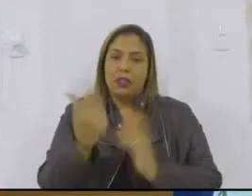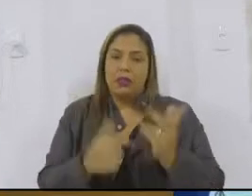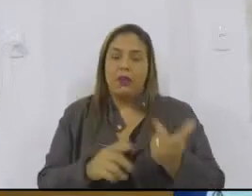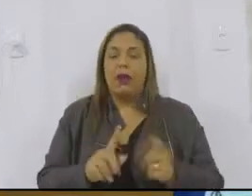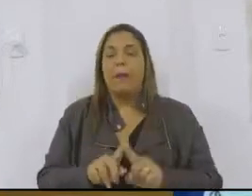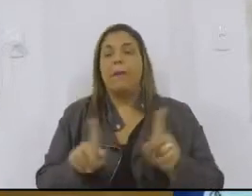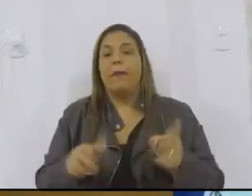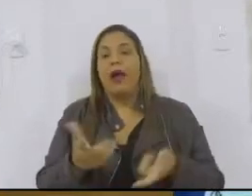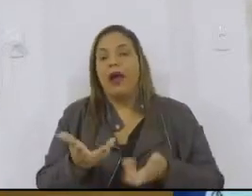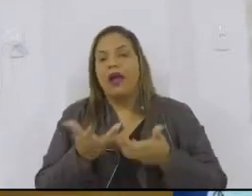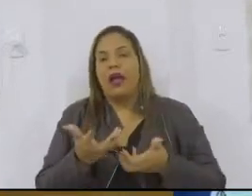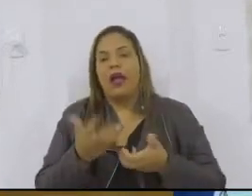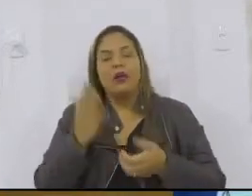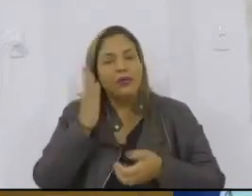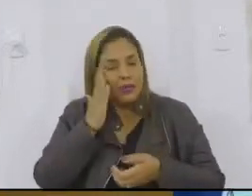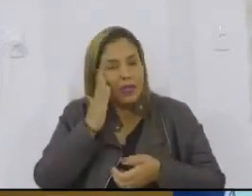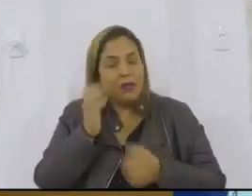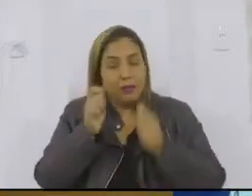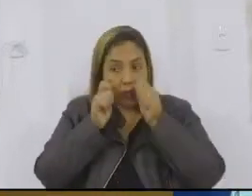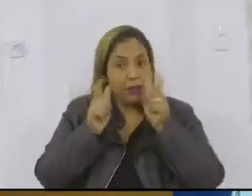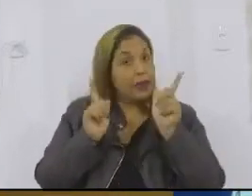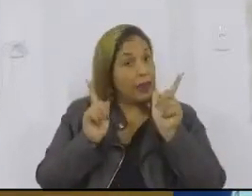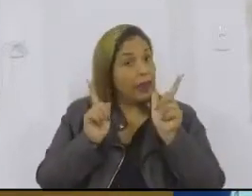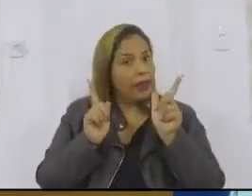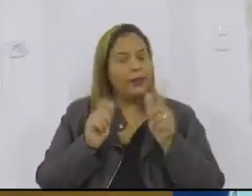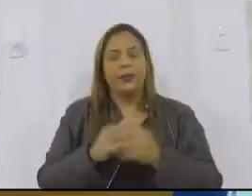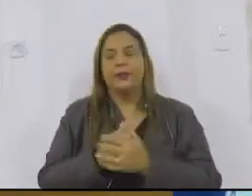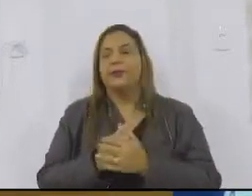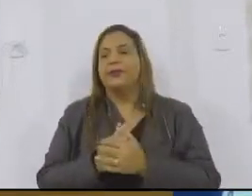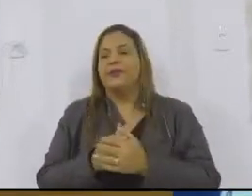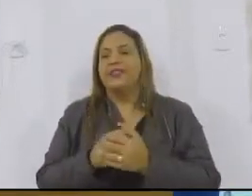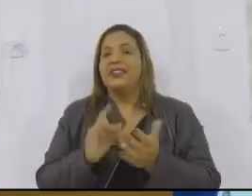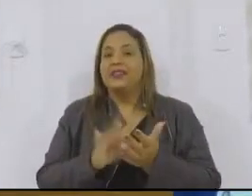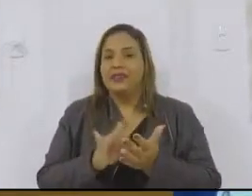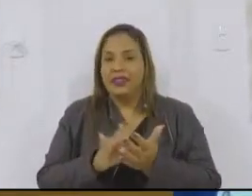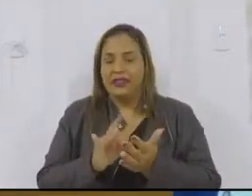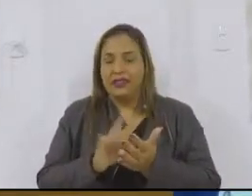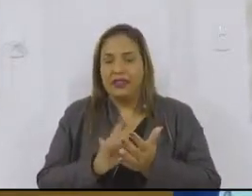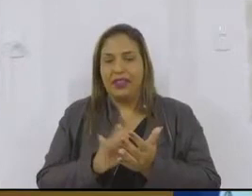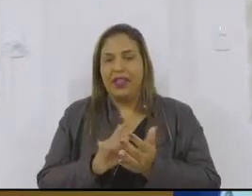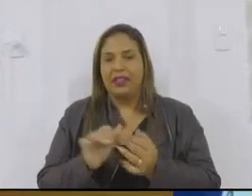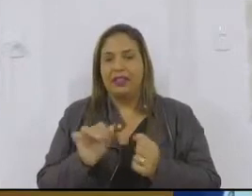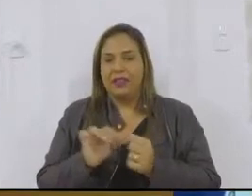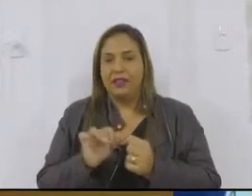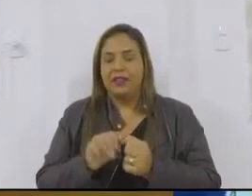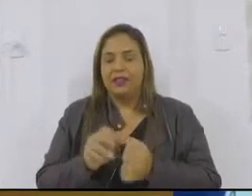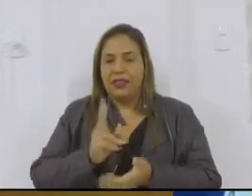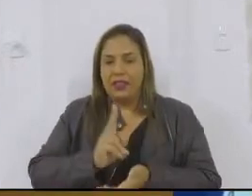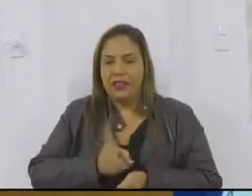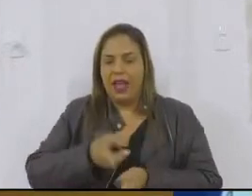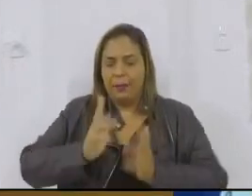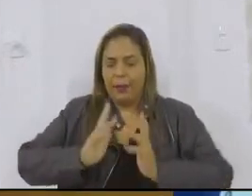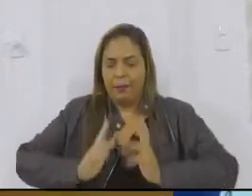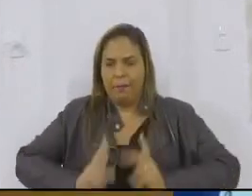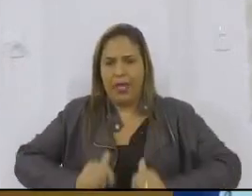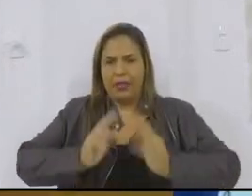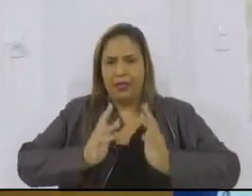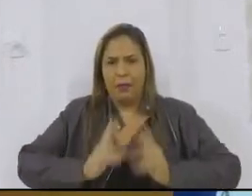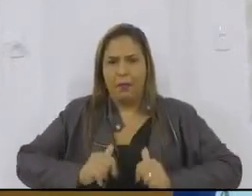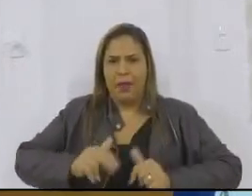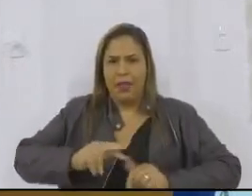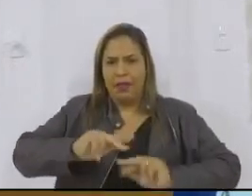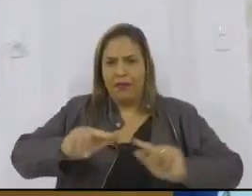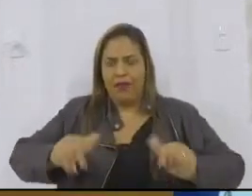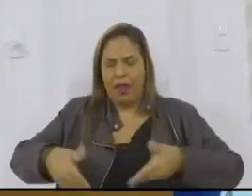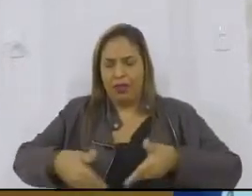esse pedido, mas sei que eles estão atentos à realização contínua desse trabalho. E